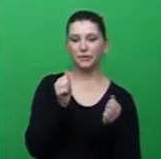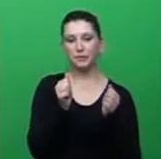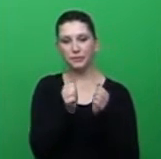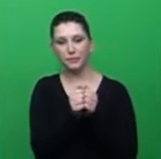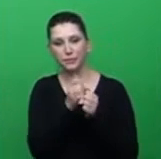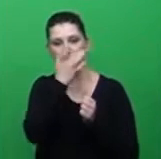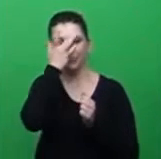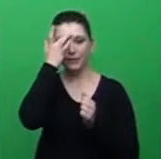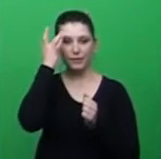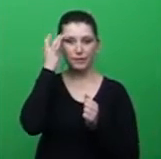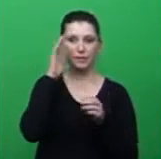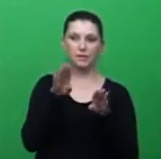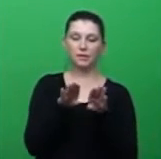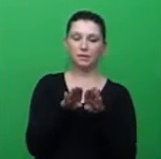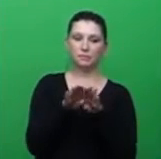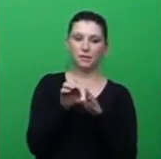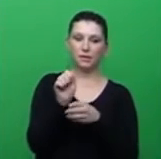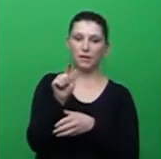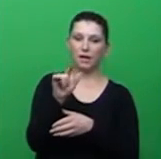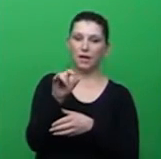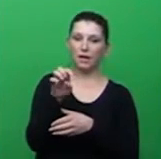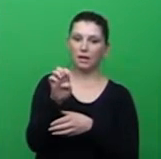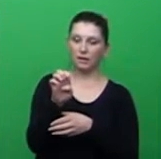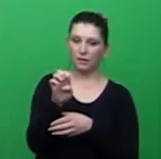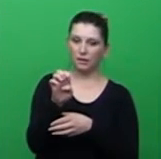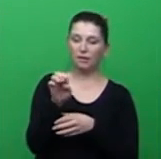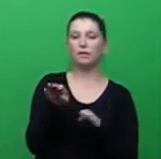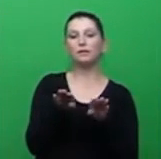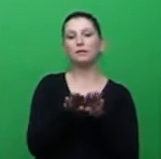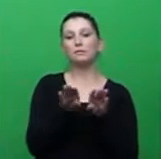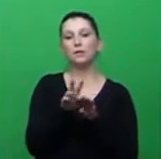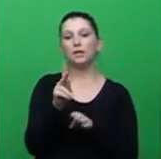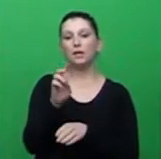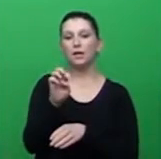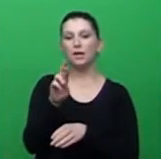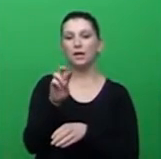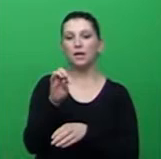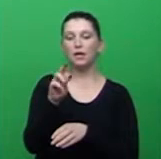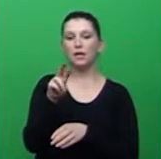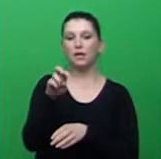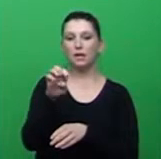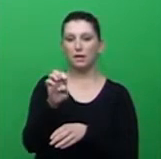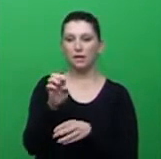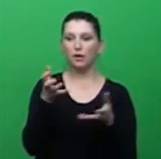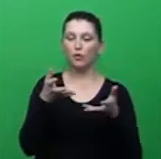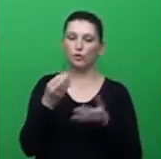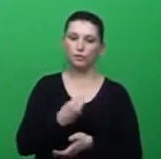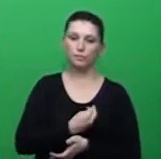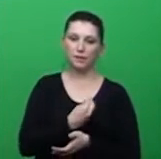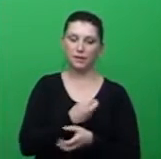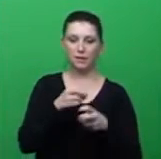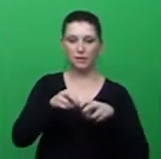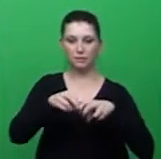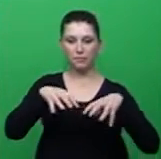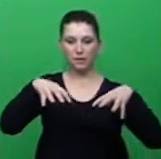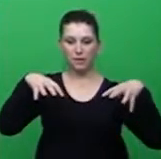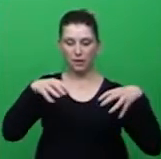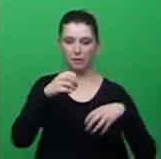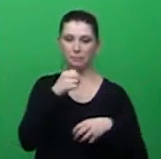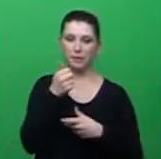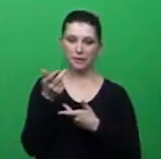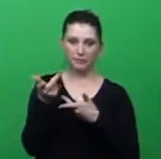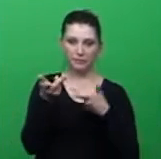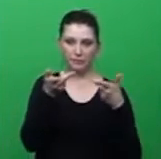Henrique, que são moradores do bairro Girassóis. Sejam bem-vindos nessa casa legislativa. Em nome de vocês, gostaria de cumprimentar a todos